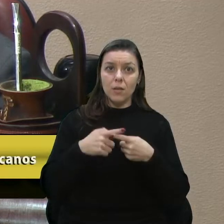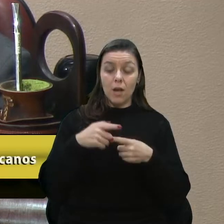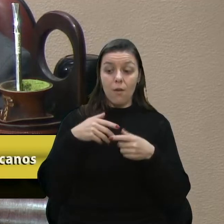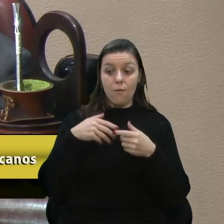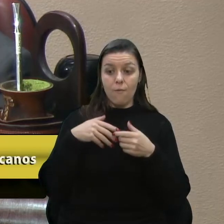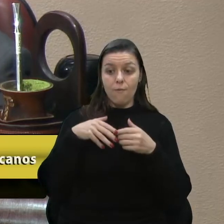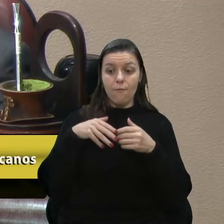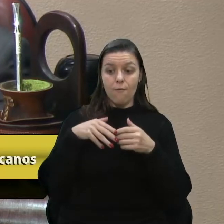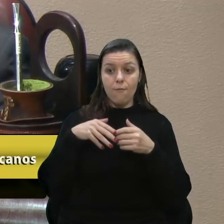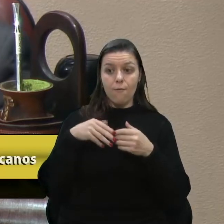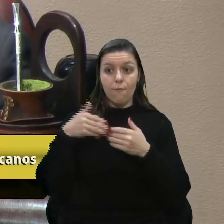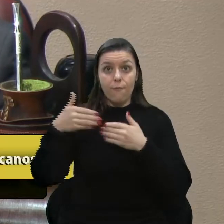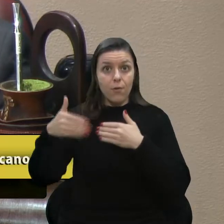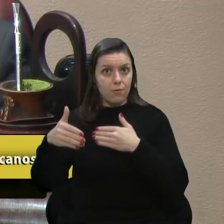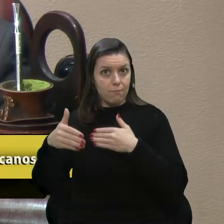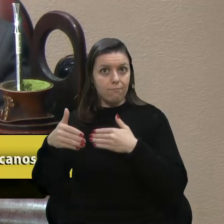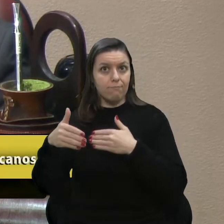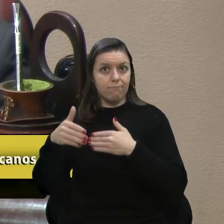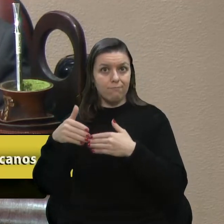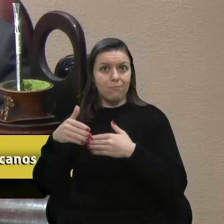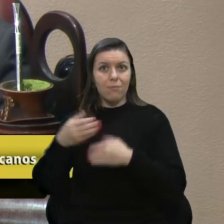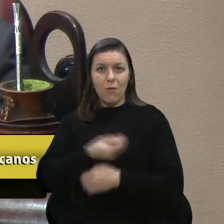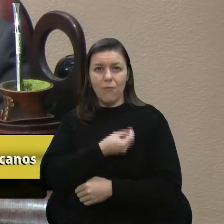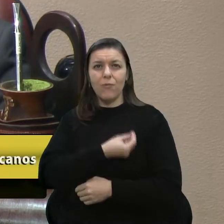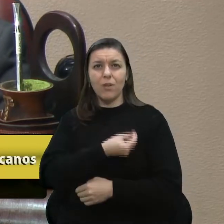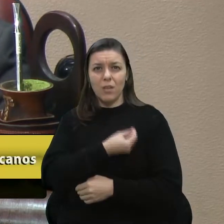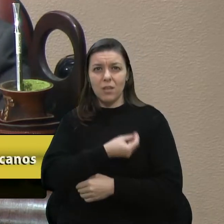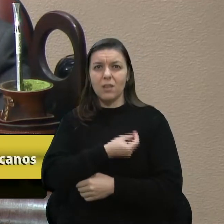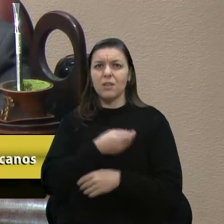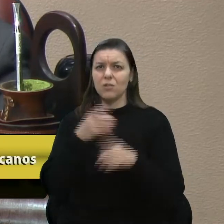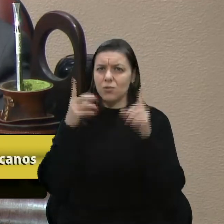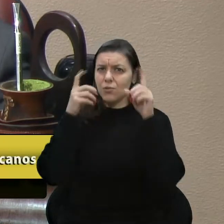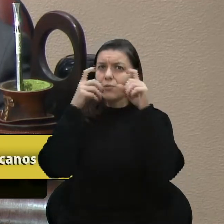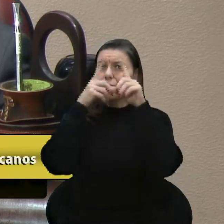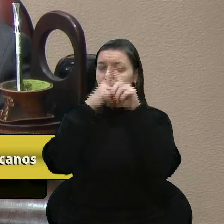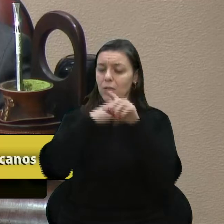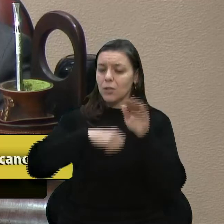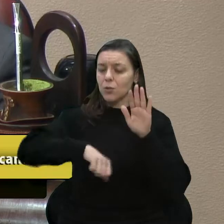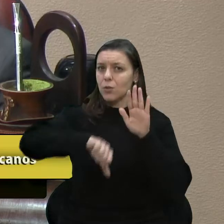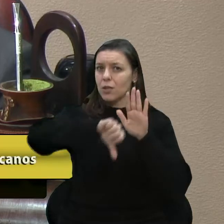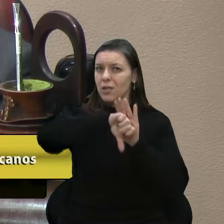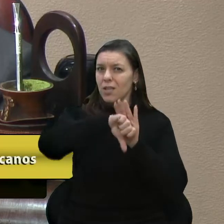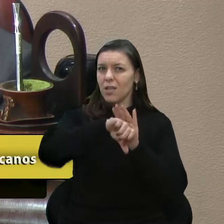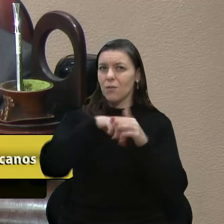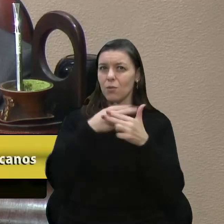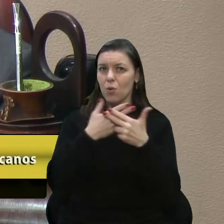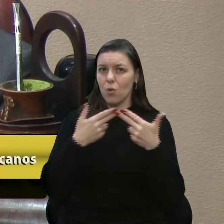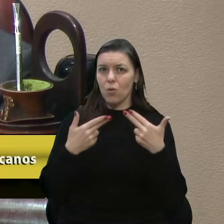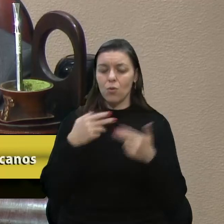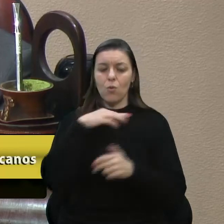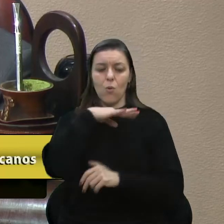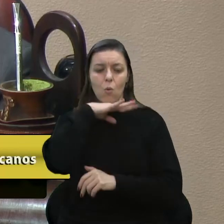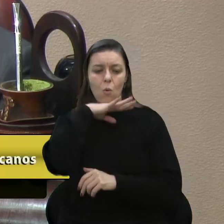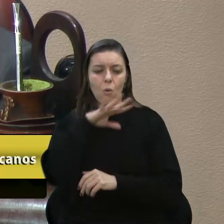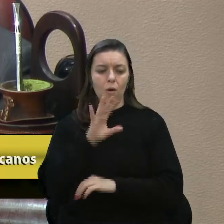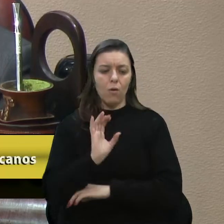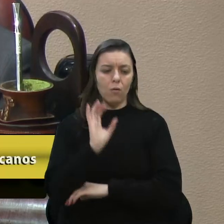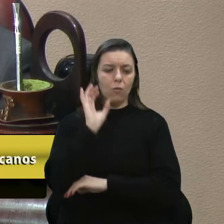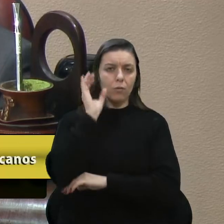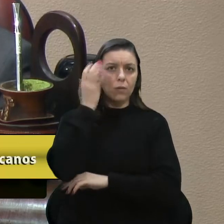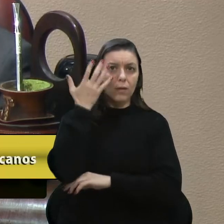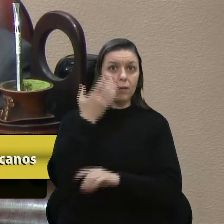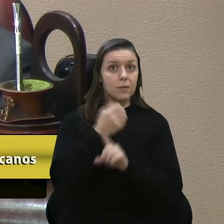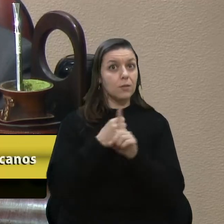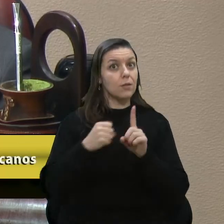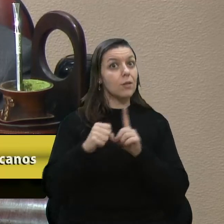sair desta vida tão difícil, do crime, de tantas coisas ruins que acontecem em nossa sociedade. E nós falamos muito